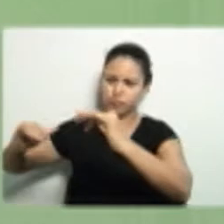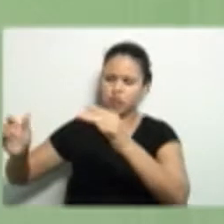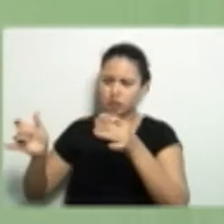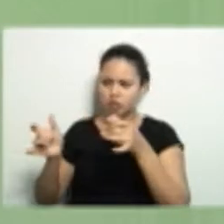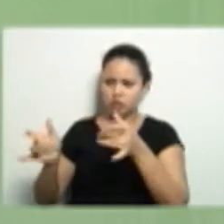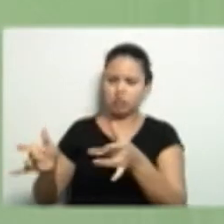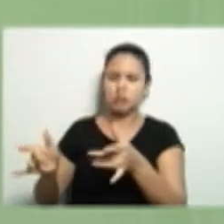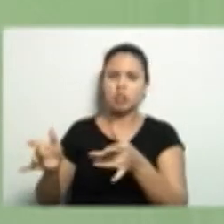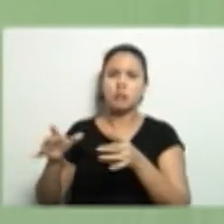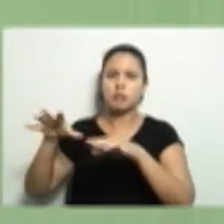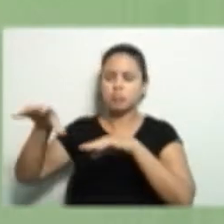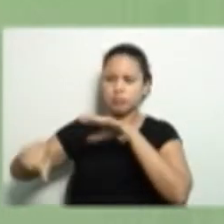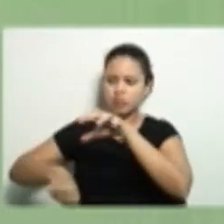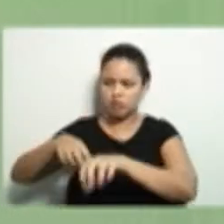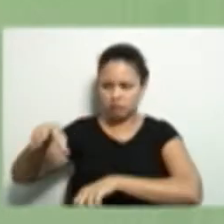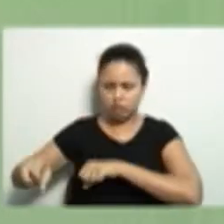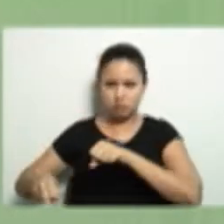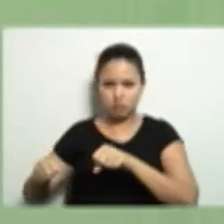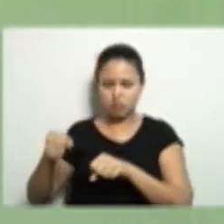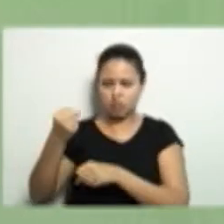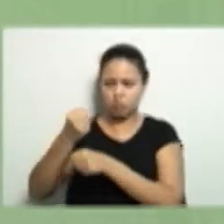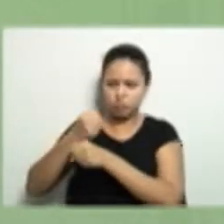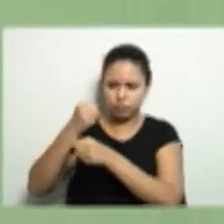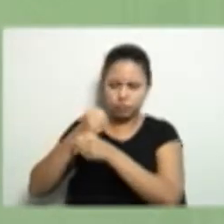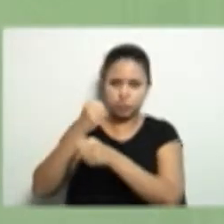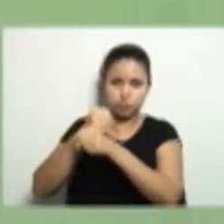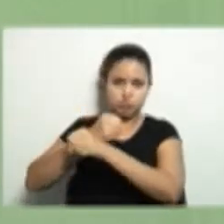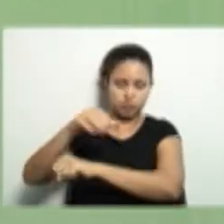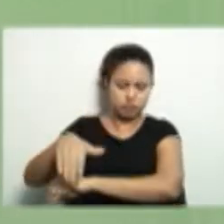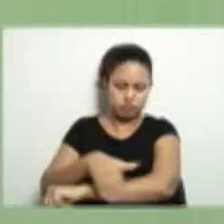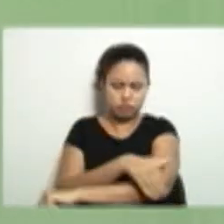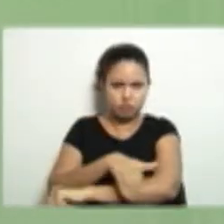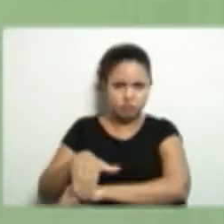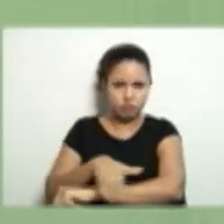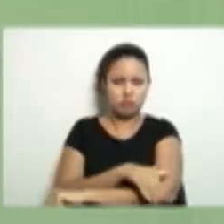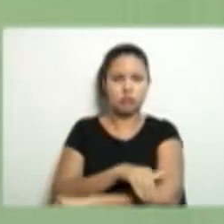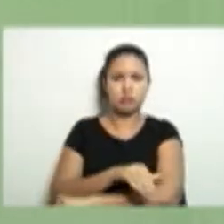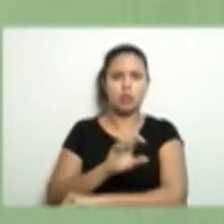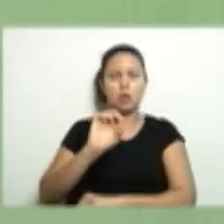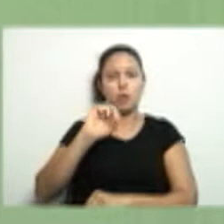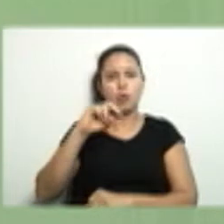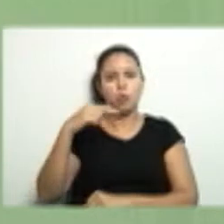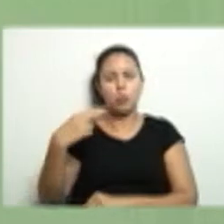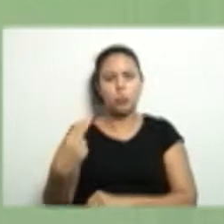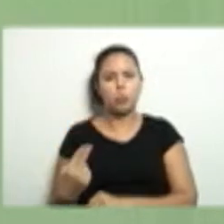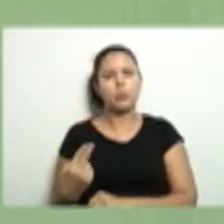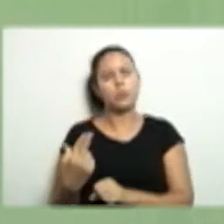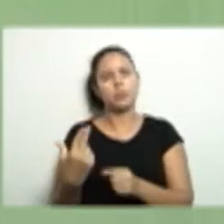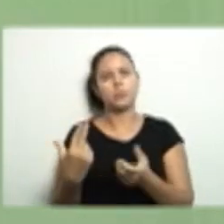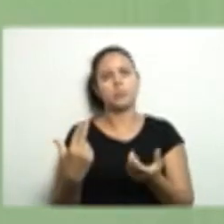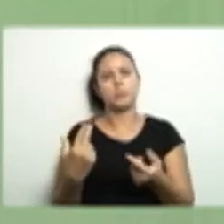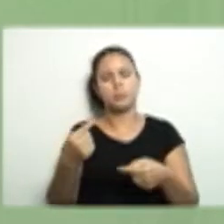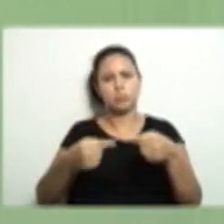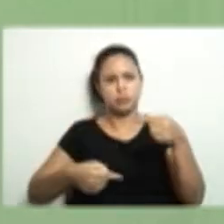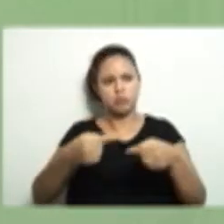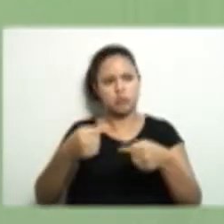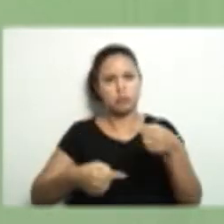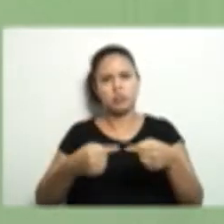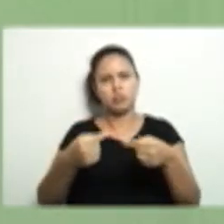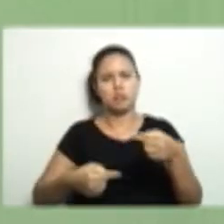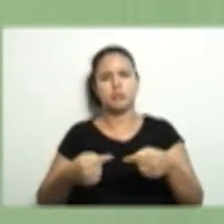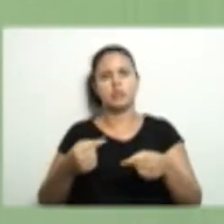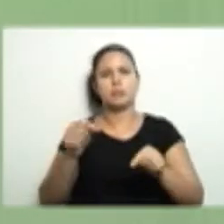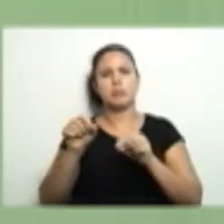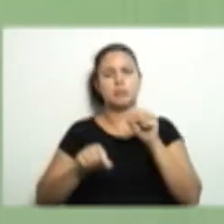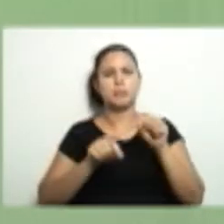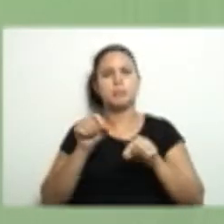sobre a construção de estradas que vão ajudar a ocupar as terras, ou até mesmo os PICs, os PADs, aquelas políticas que a gente chegou a estudar um pouquinho na aula